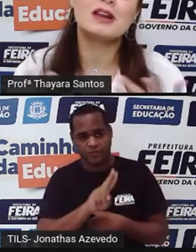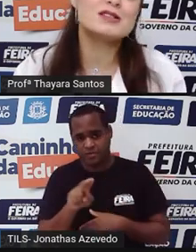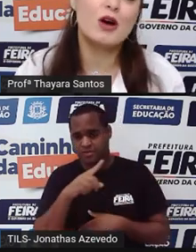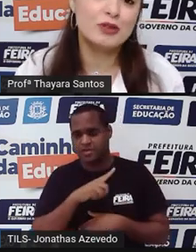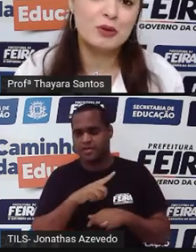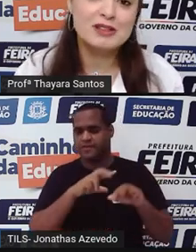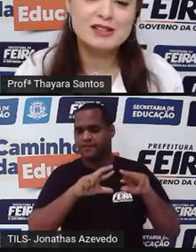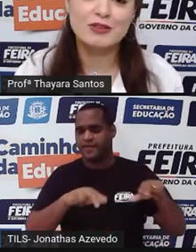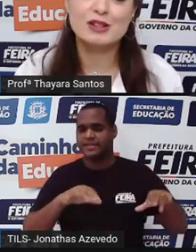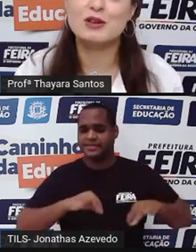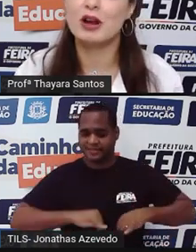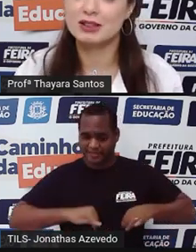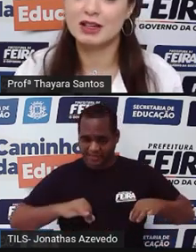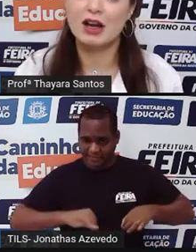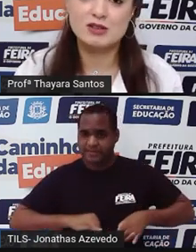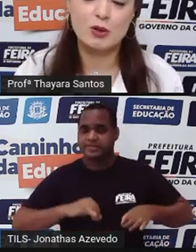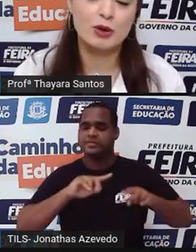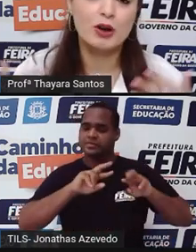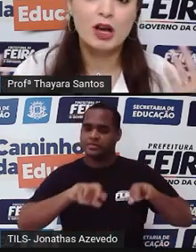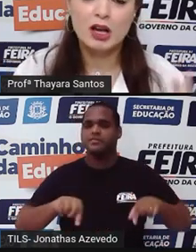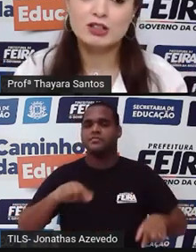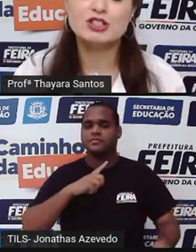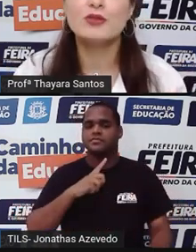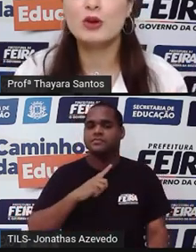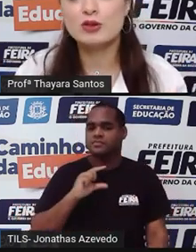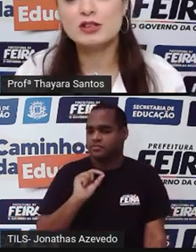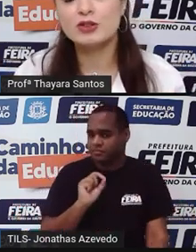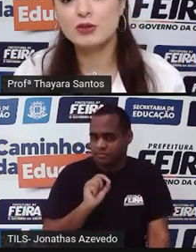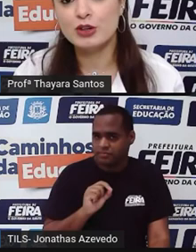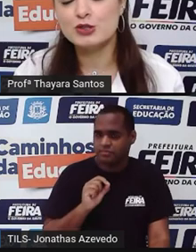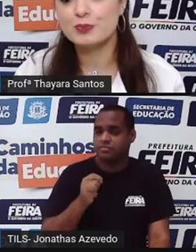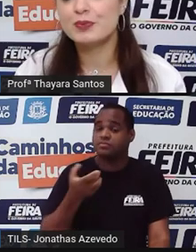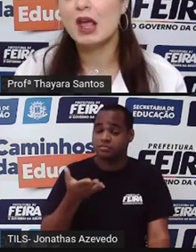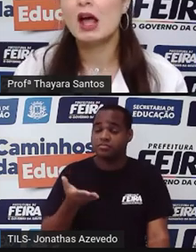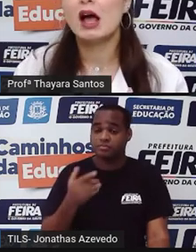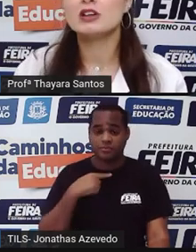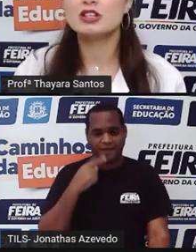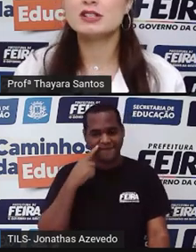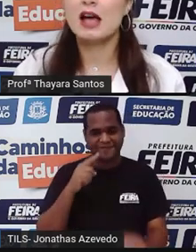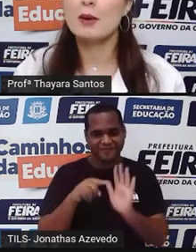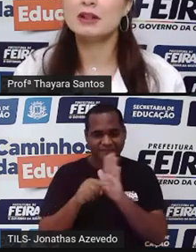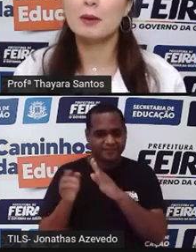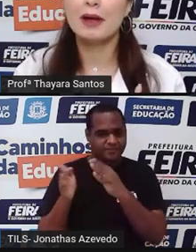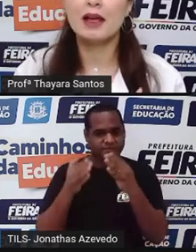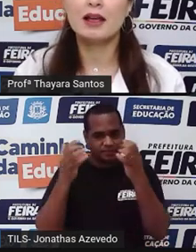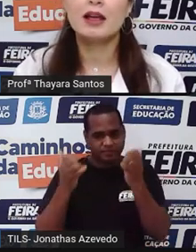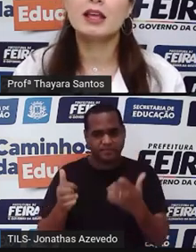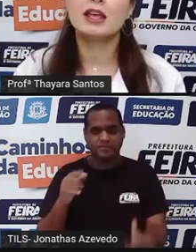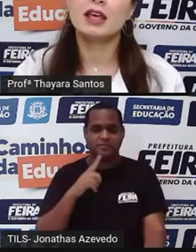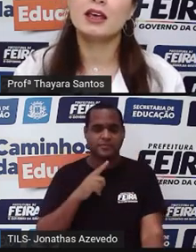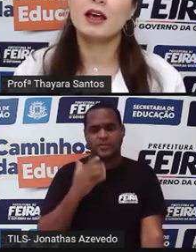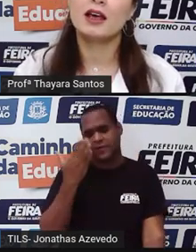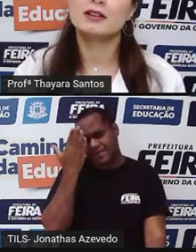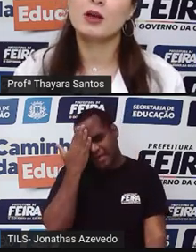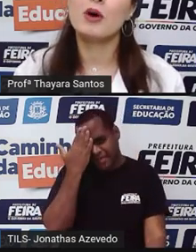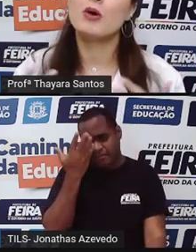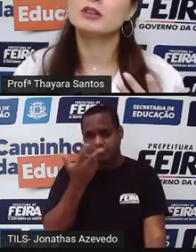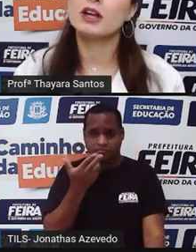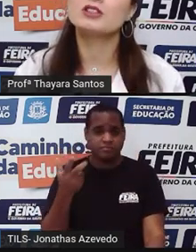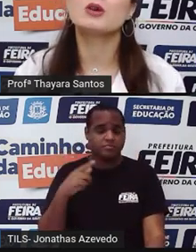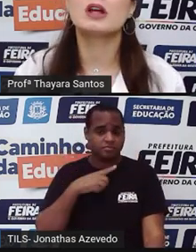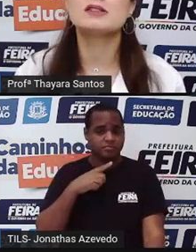dos amantes tempo e elas sofrem com esses efeitos colaterais como a gente viu inclusive no vídeo a gente sabe também que